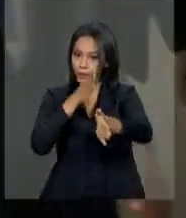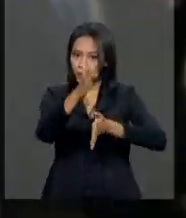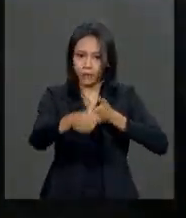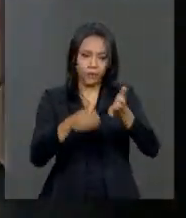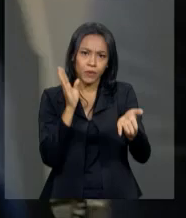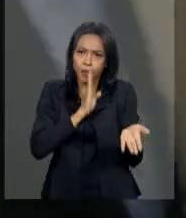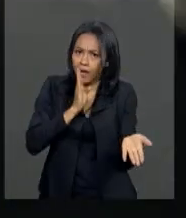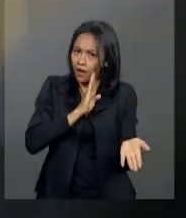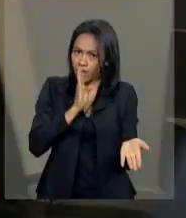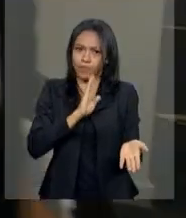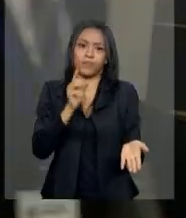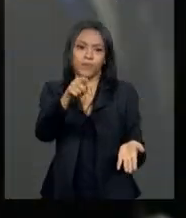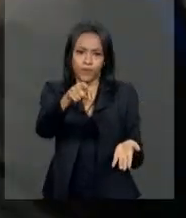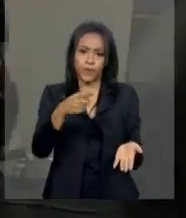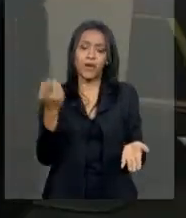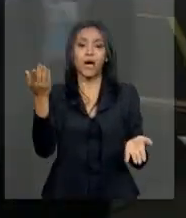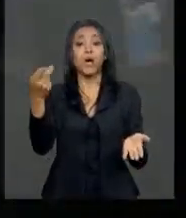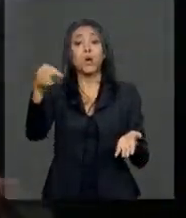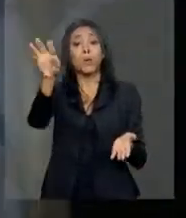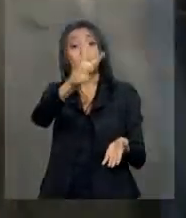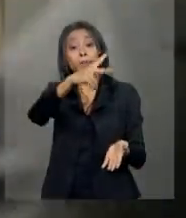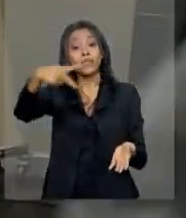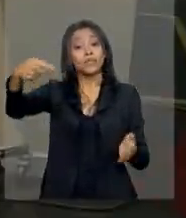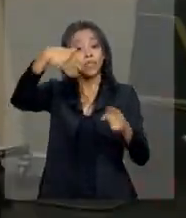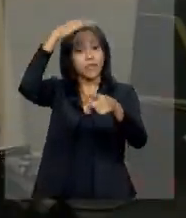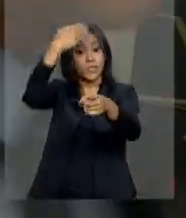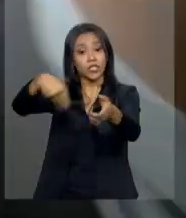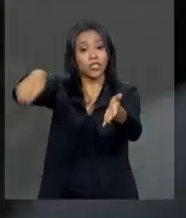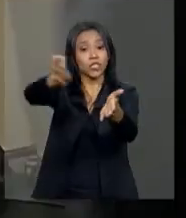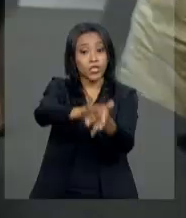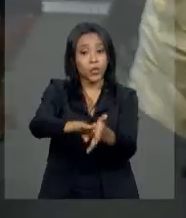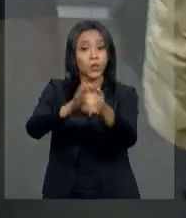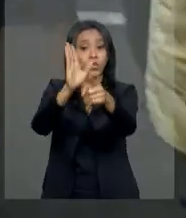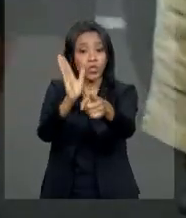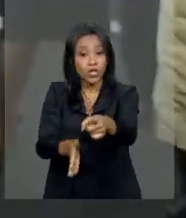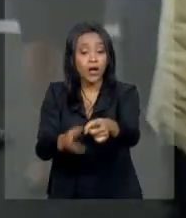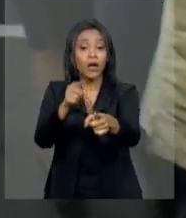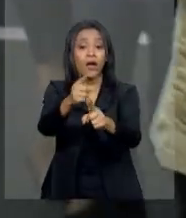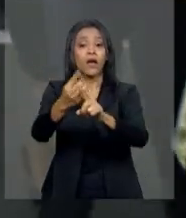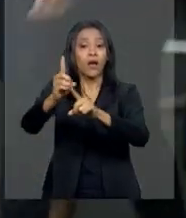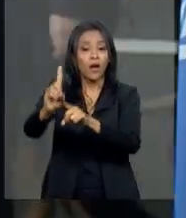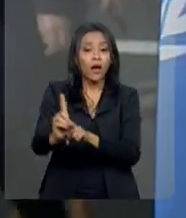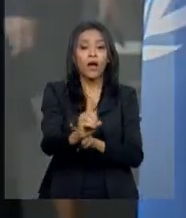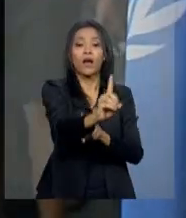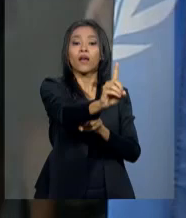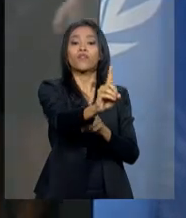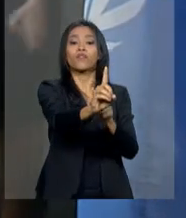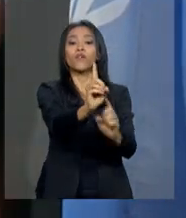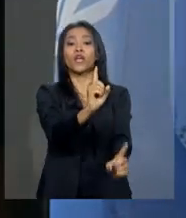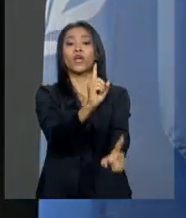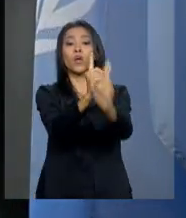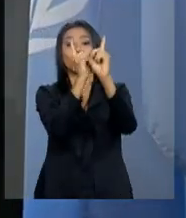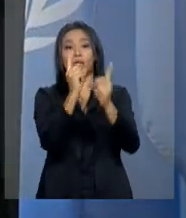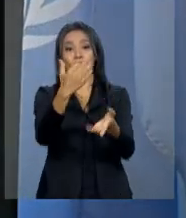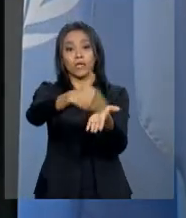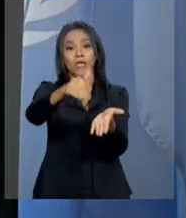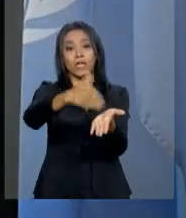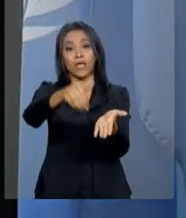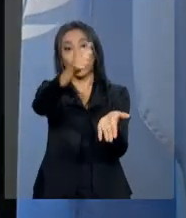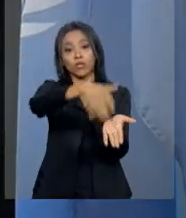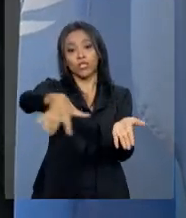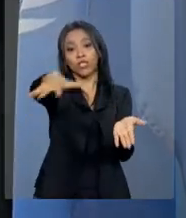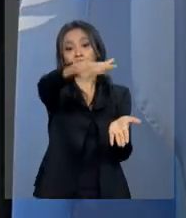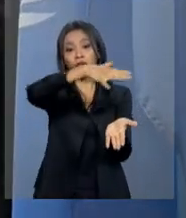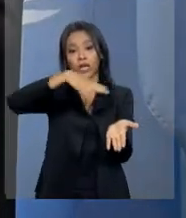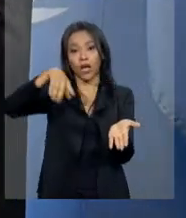recuperou da Reuters, o presidente chegando. Nesse momento, ele chegou, se dirigiu para o encontro com o secretário-geral das Nações Unidas,